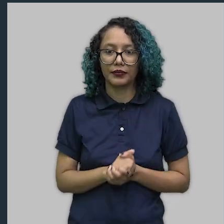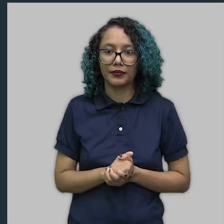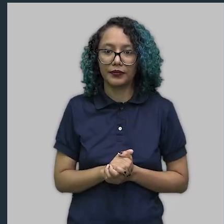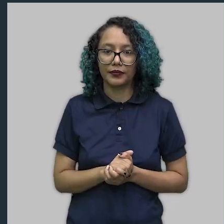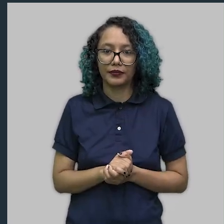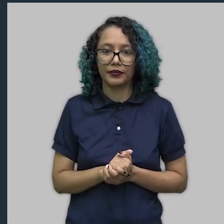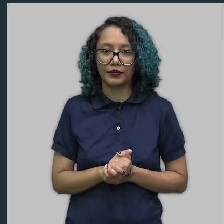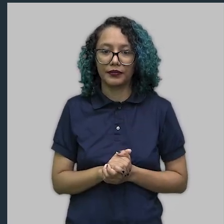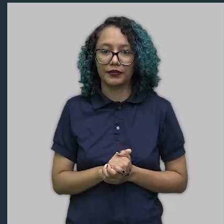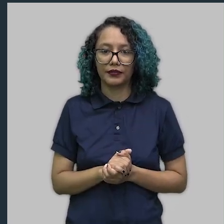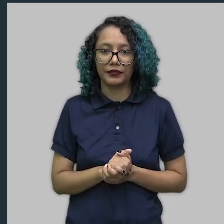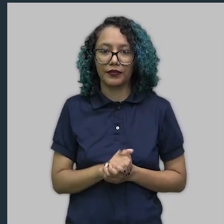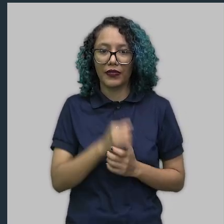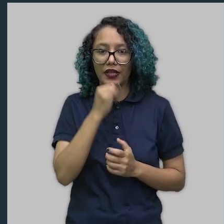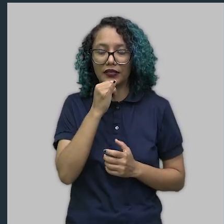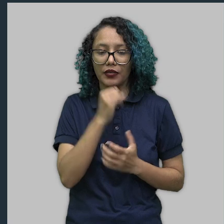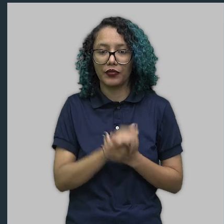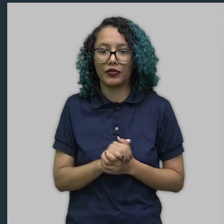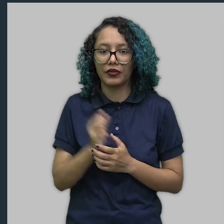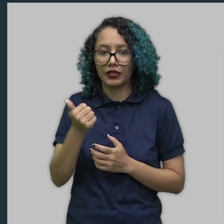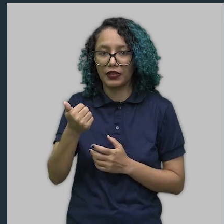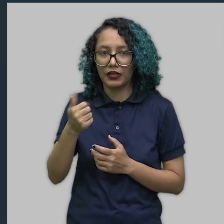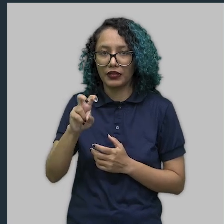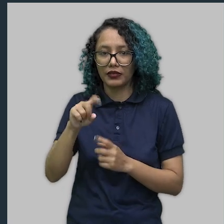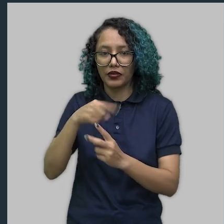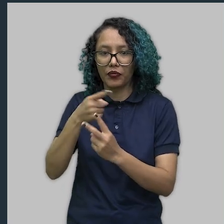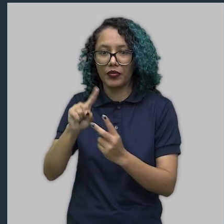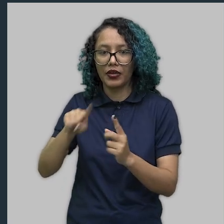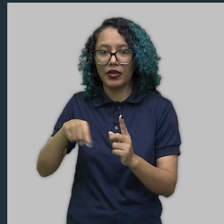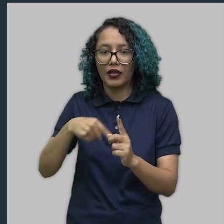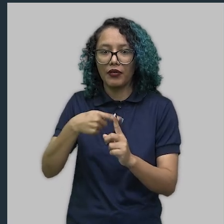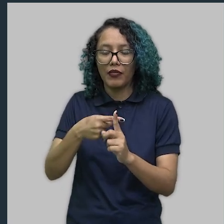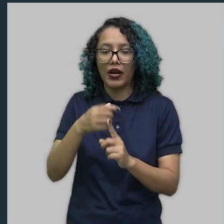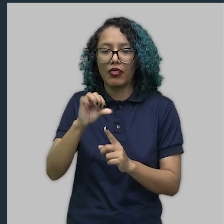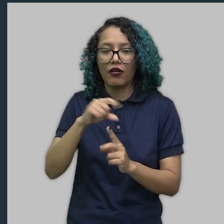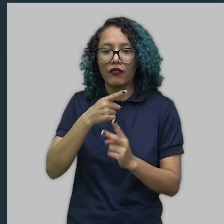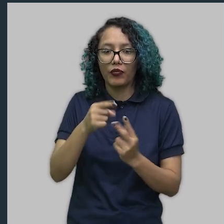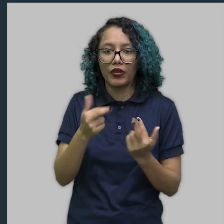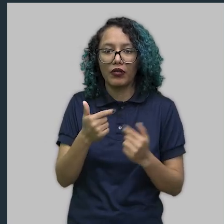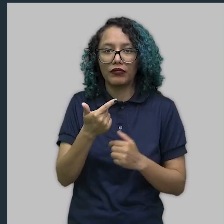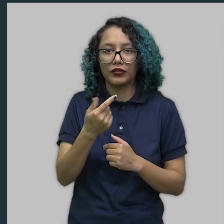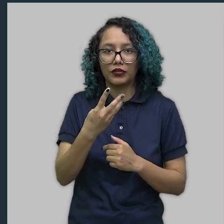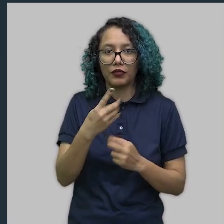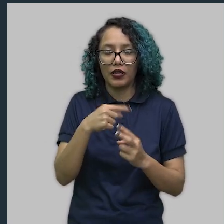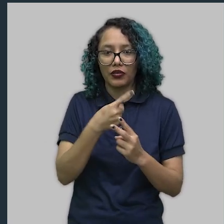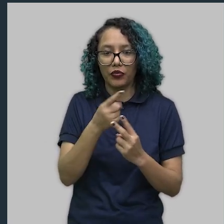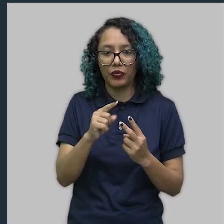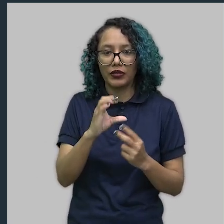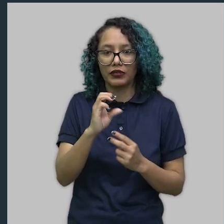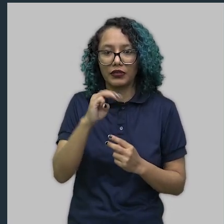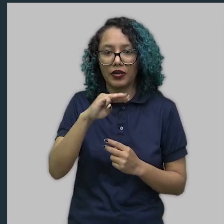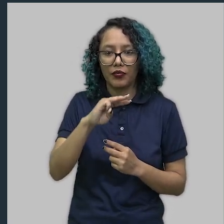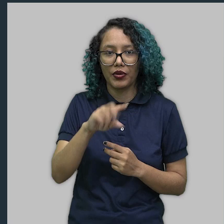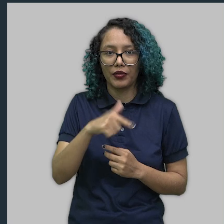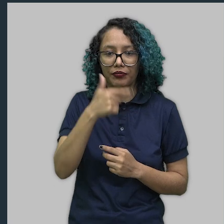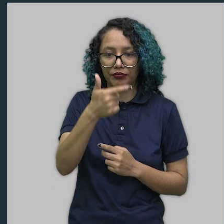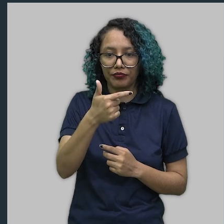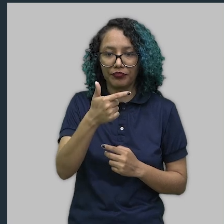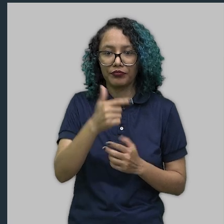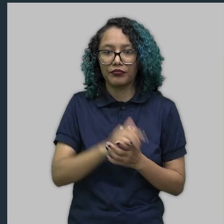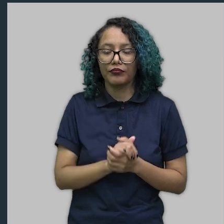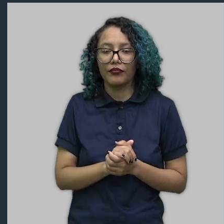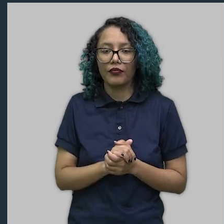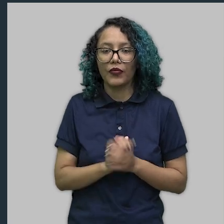raio. Exemplo: 15π mais 9π igual a 24π centímetros ao